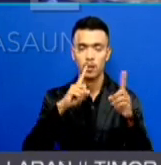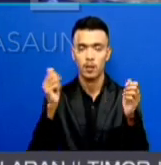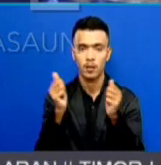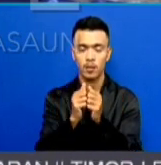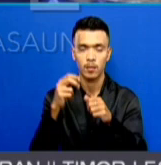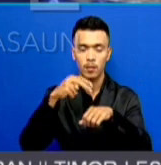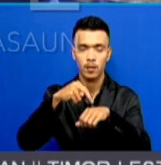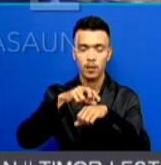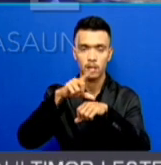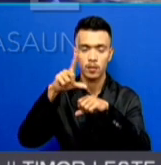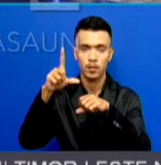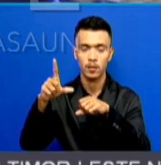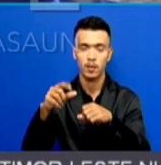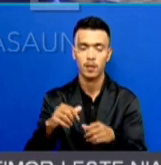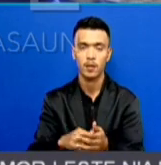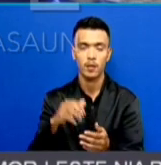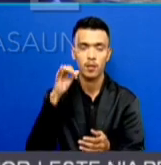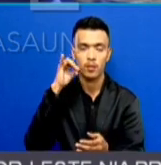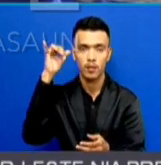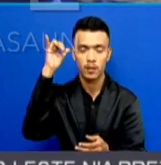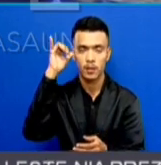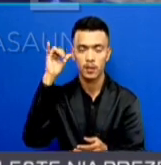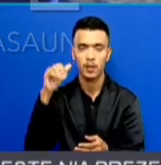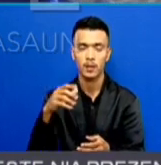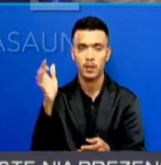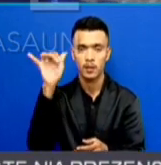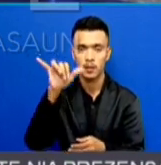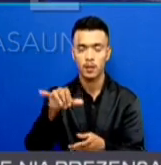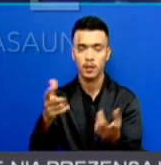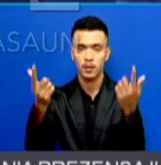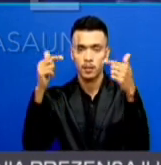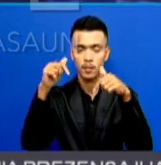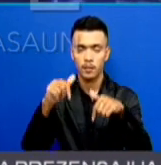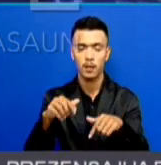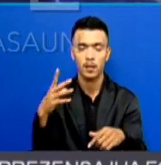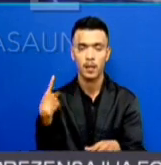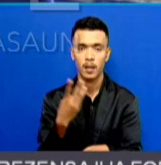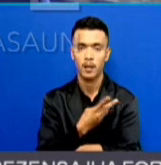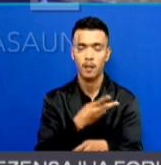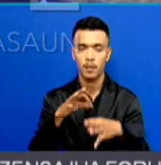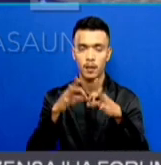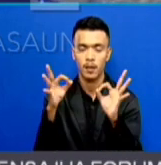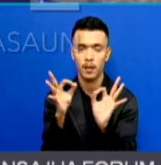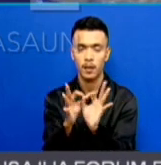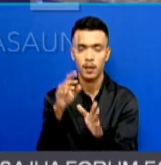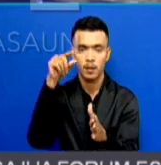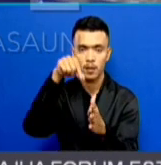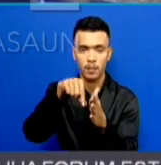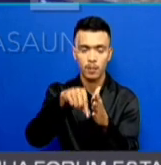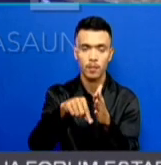e hursei ki horban ruak sira mai ami halman te sang ba bomba refera